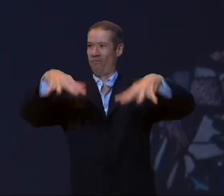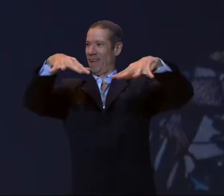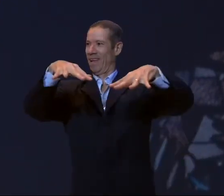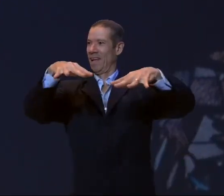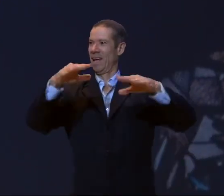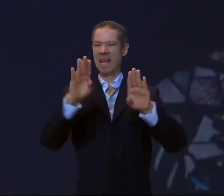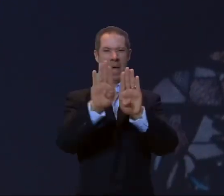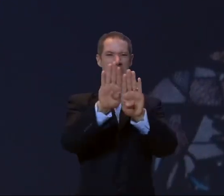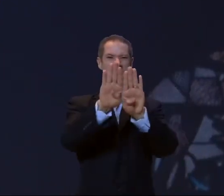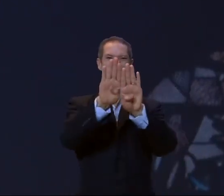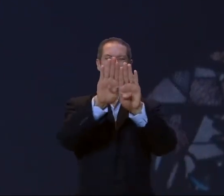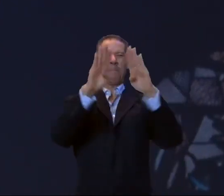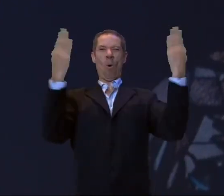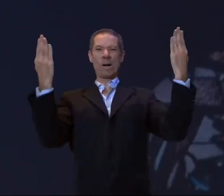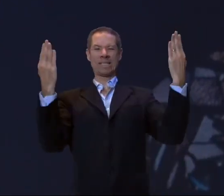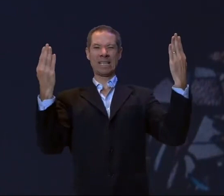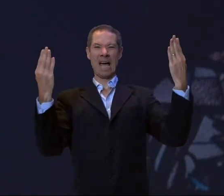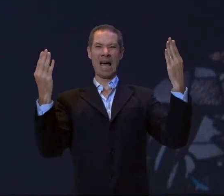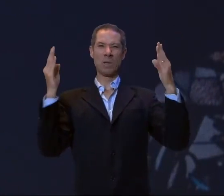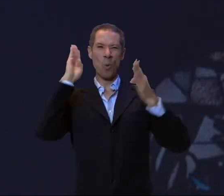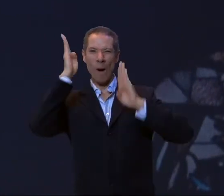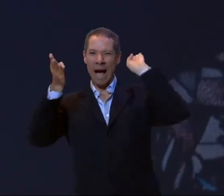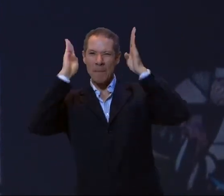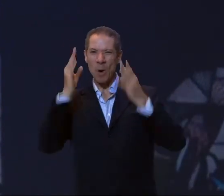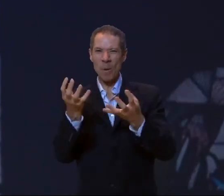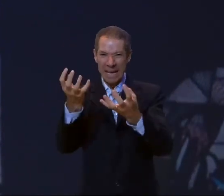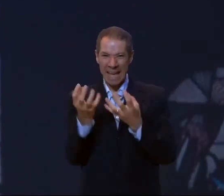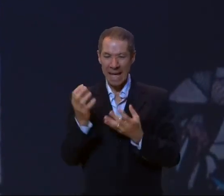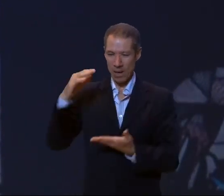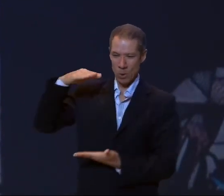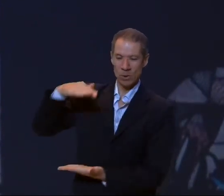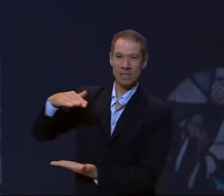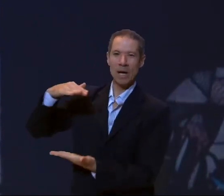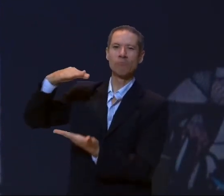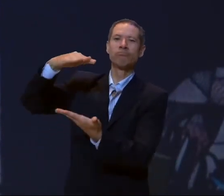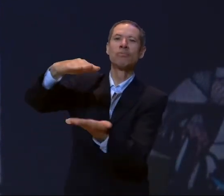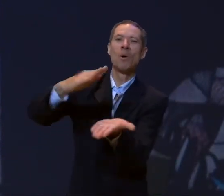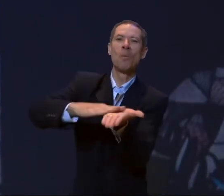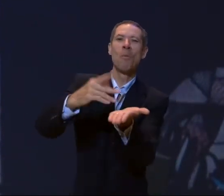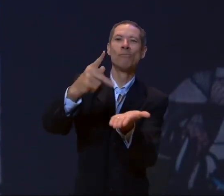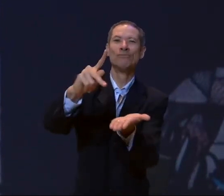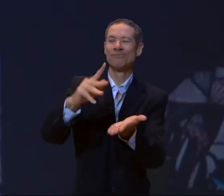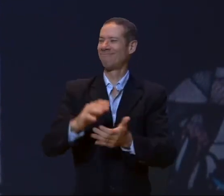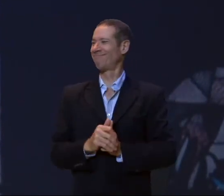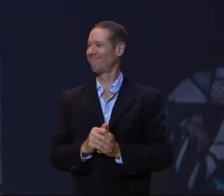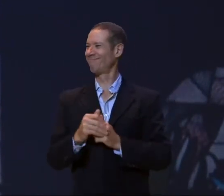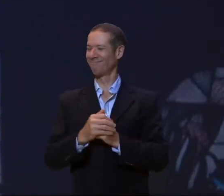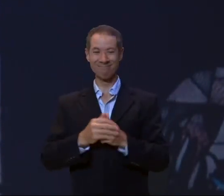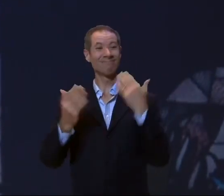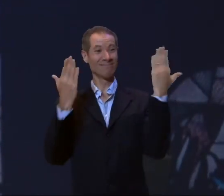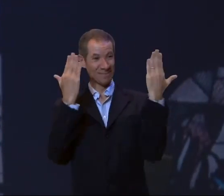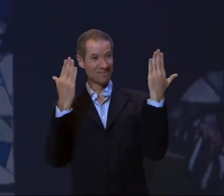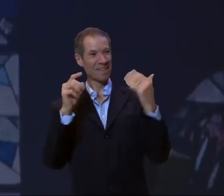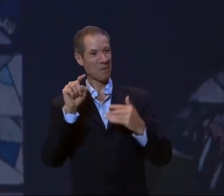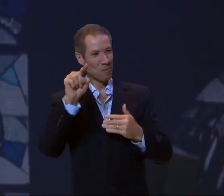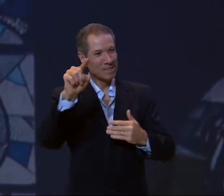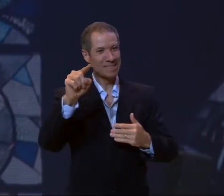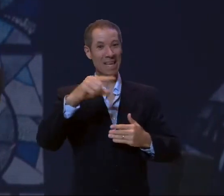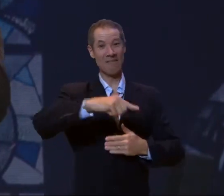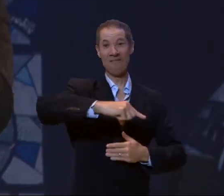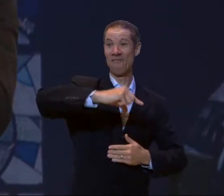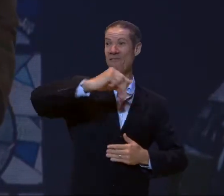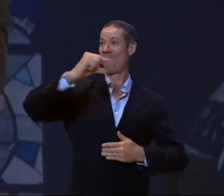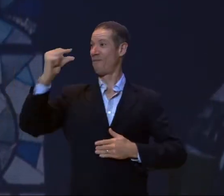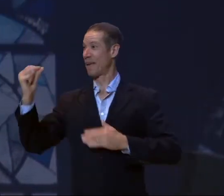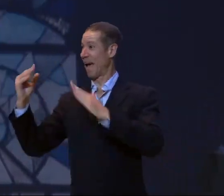do caminhão e, se você quiser, eu vou colocar um saco desse nas tuas mãos. Você vai sair